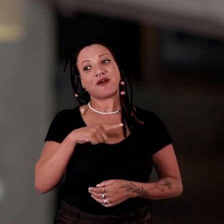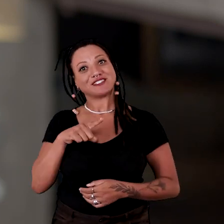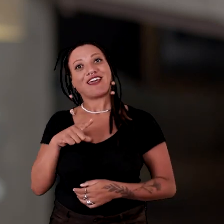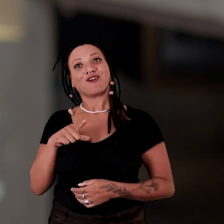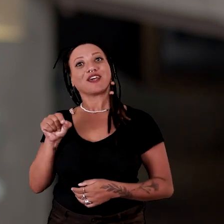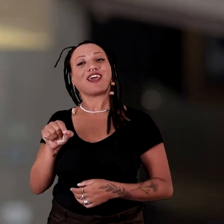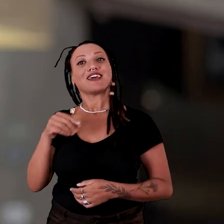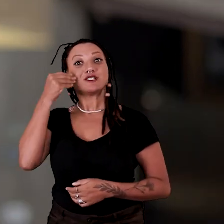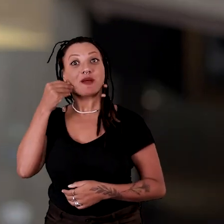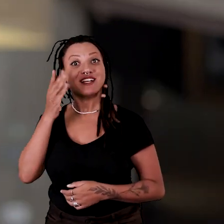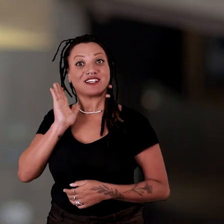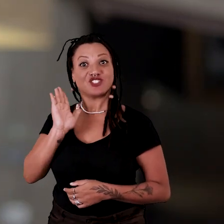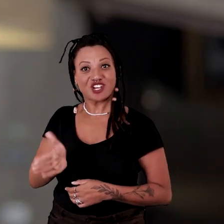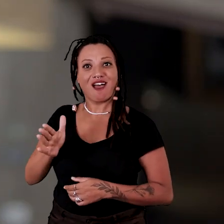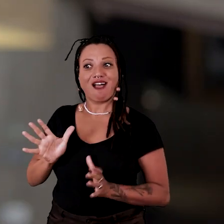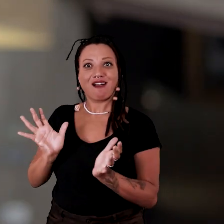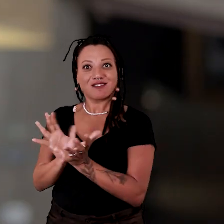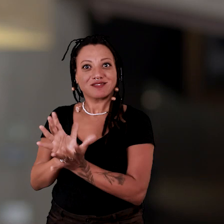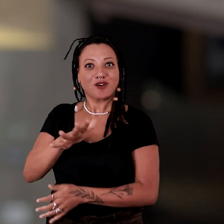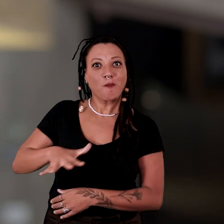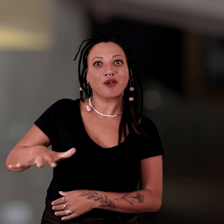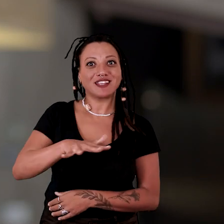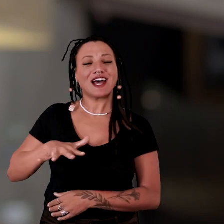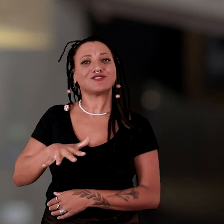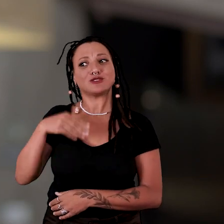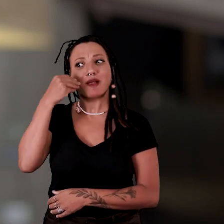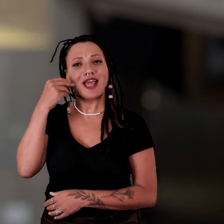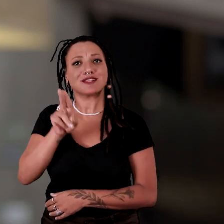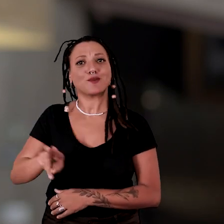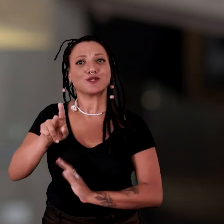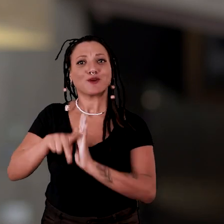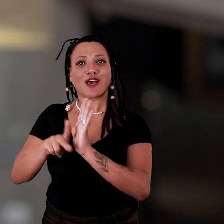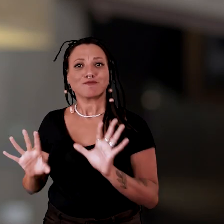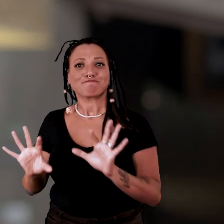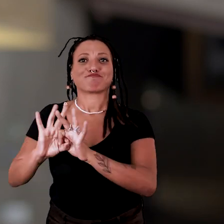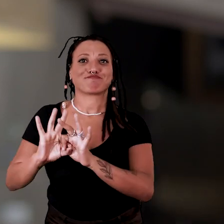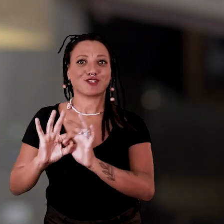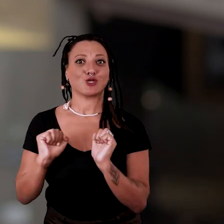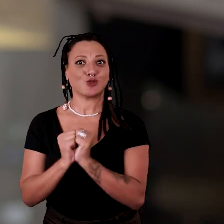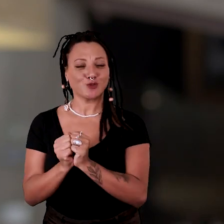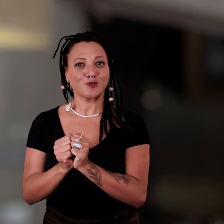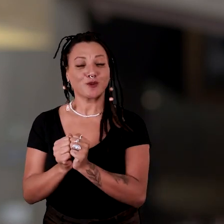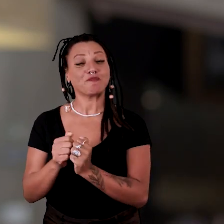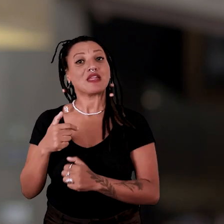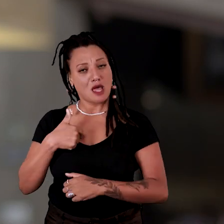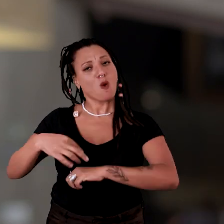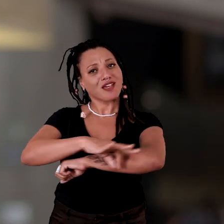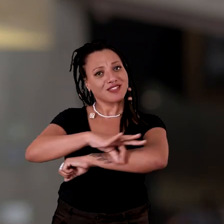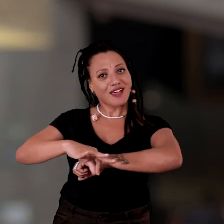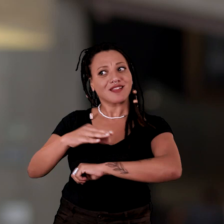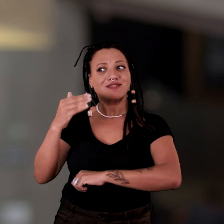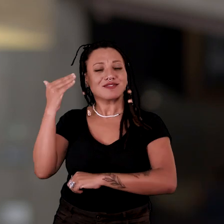própria comunidade. Talvez a questão de desenho arquitetônico mais fundamental e que para mim também foi